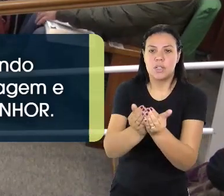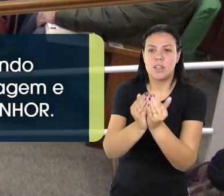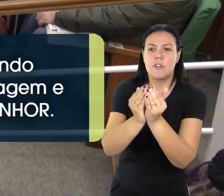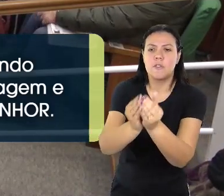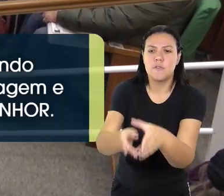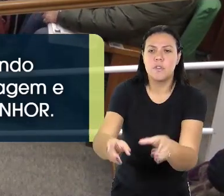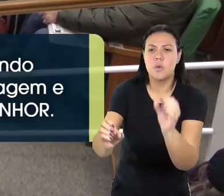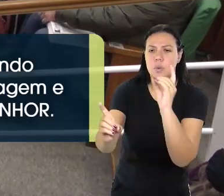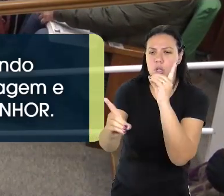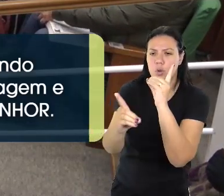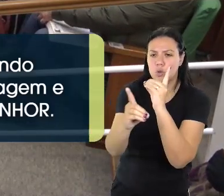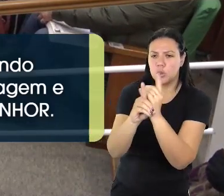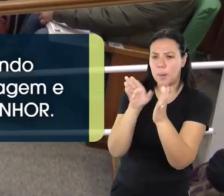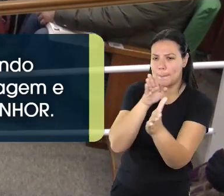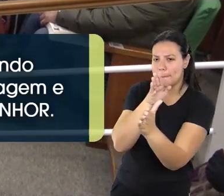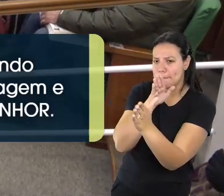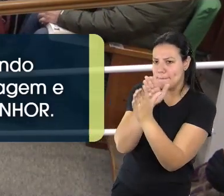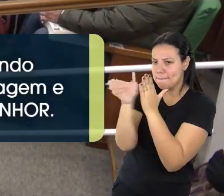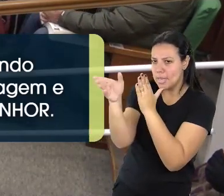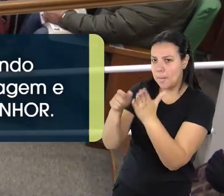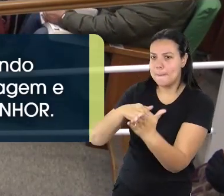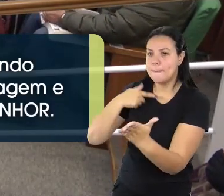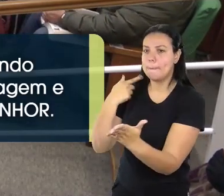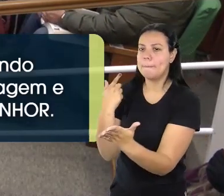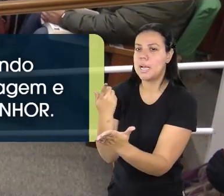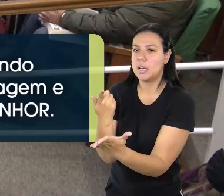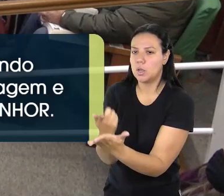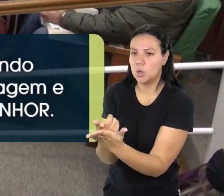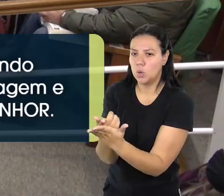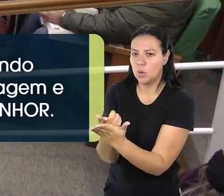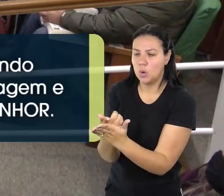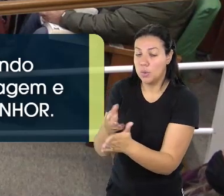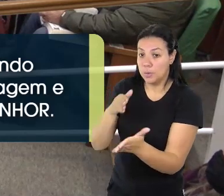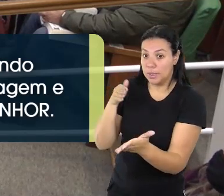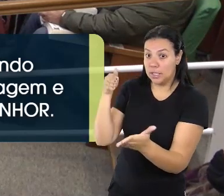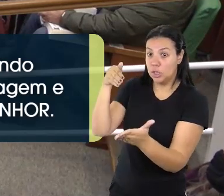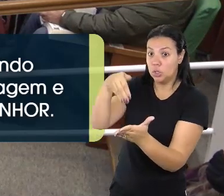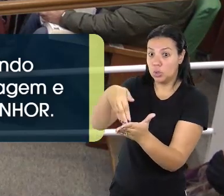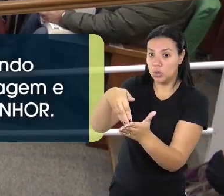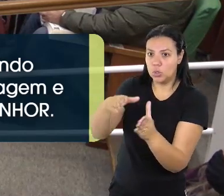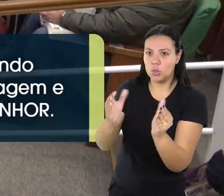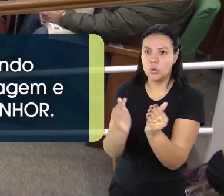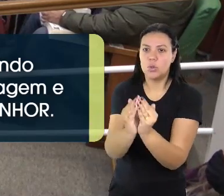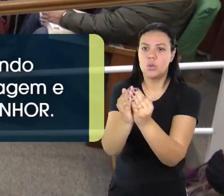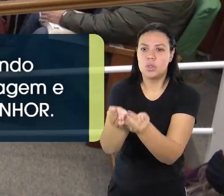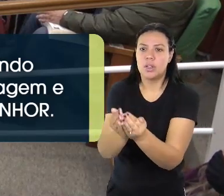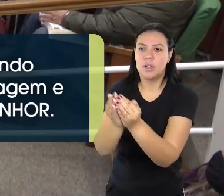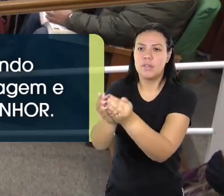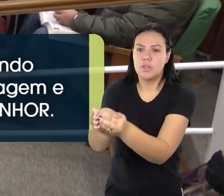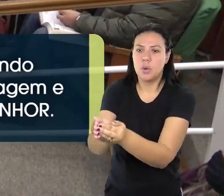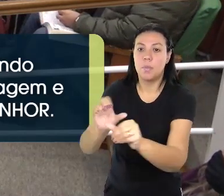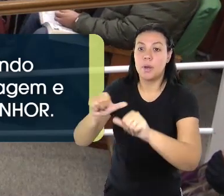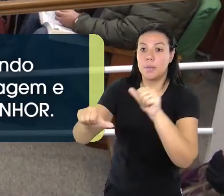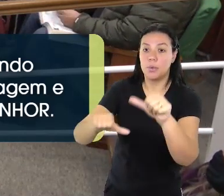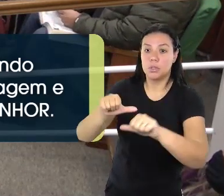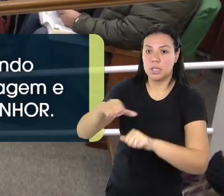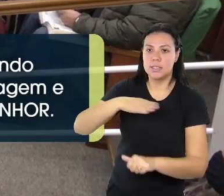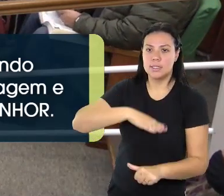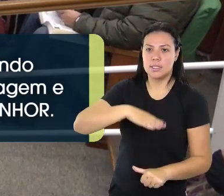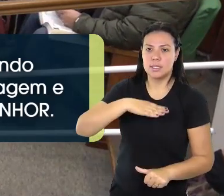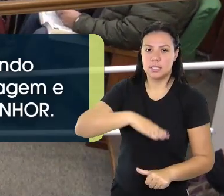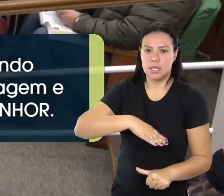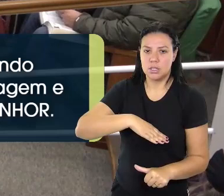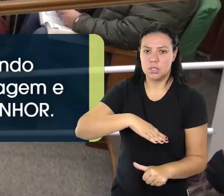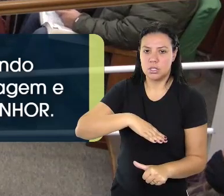Tarsis. Pagou, pois, a sua passagem e embarcou nele para ir com eles para Tarsis,